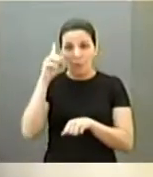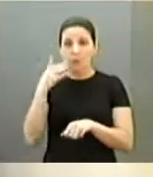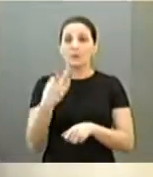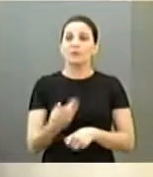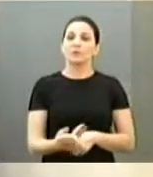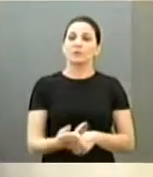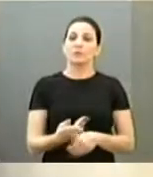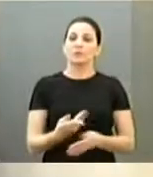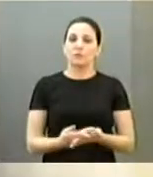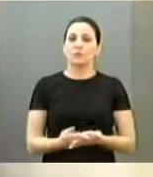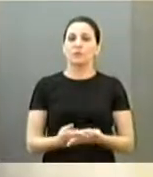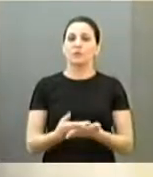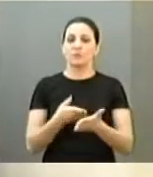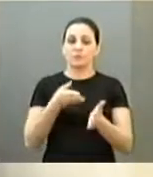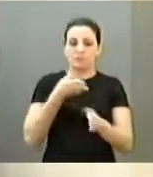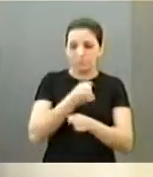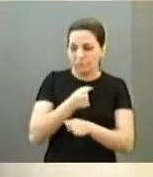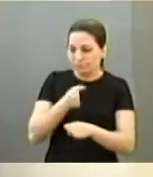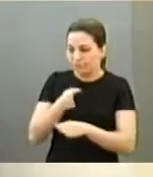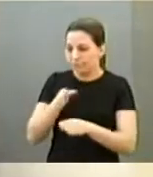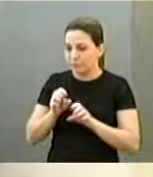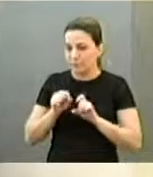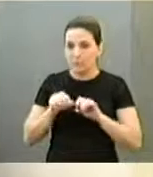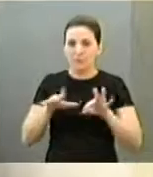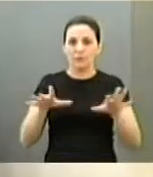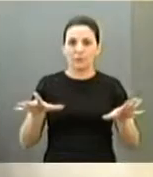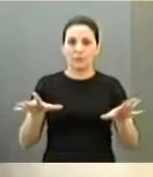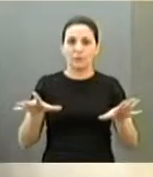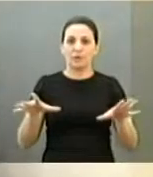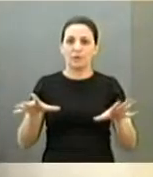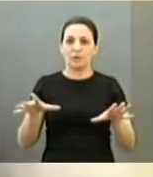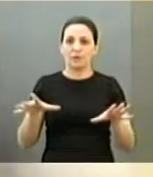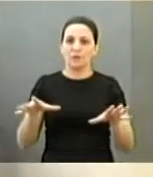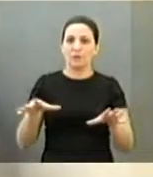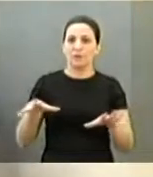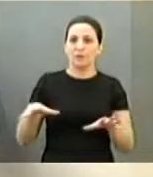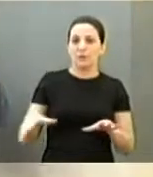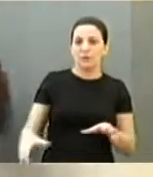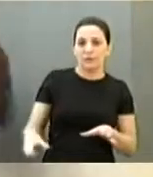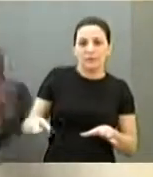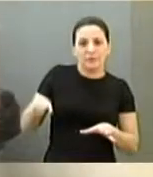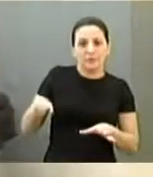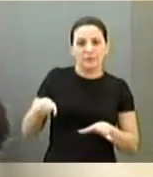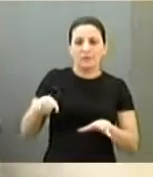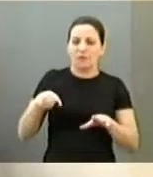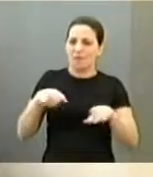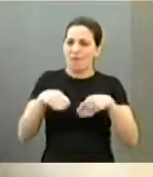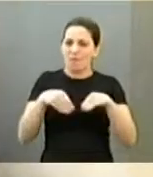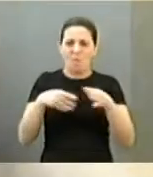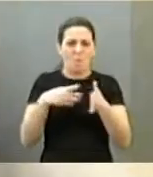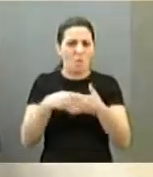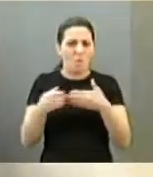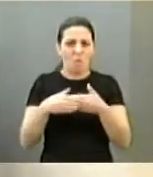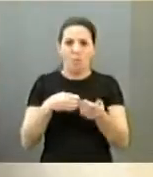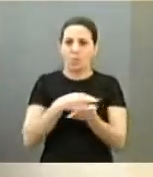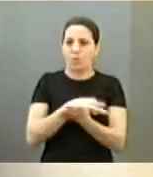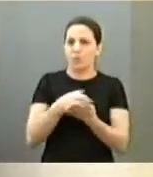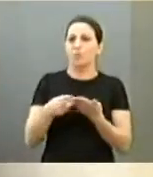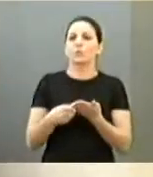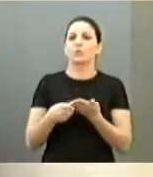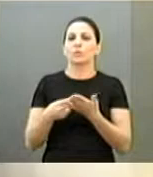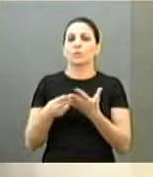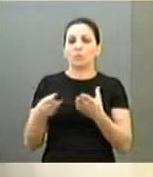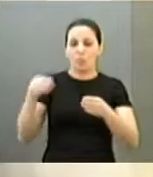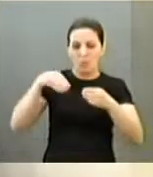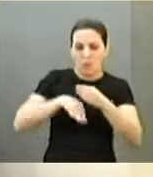de ser distribuída ali uma sacola, seja de qual tipo for, para que seja transportado